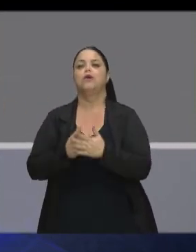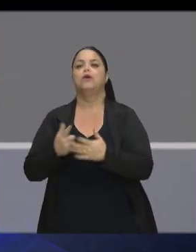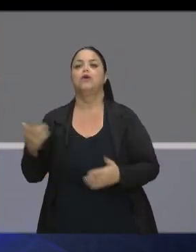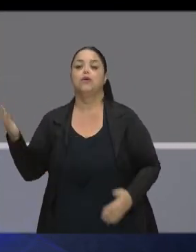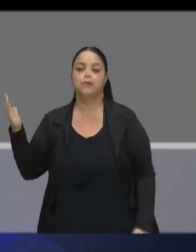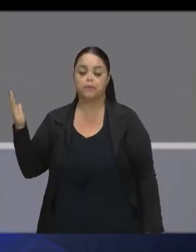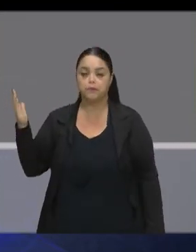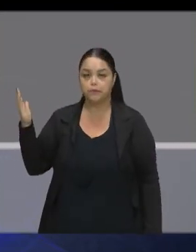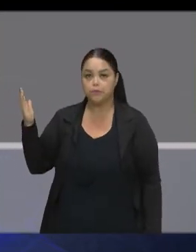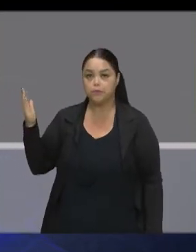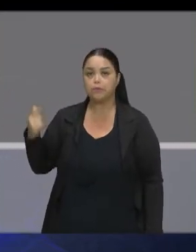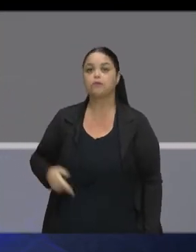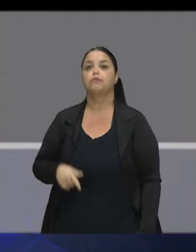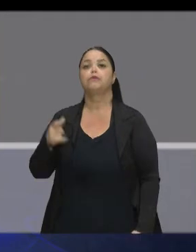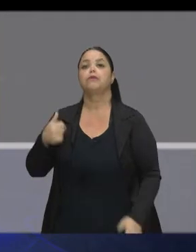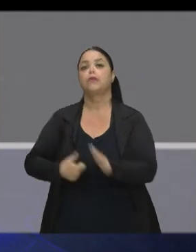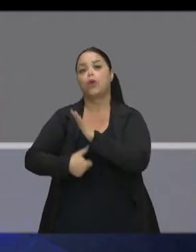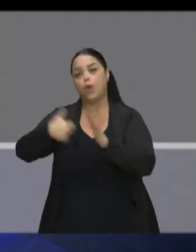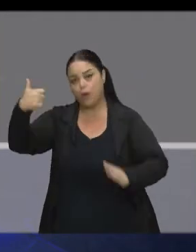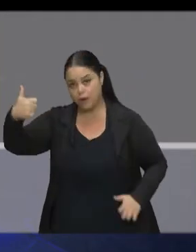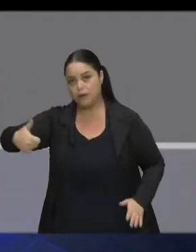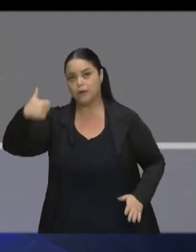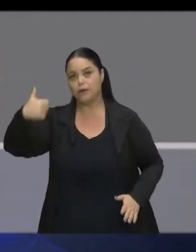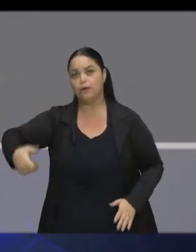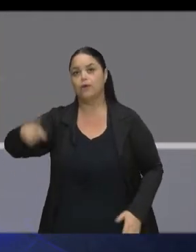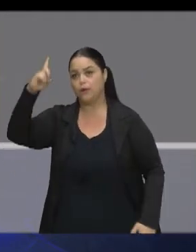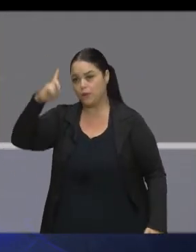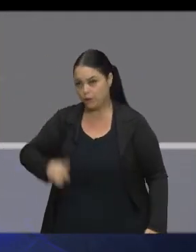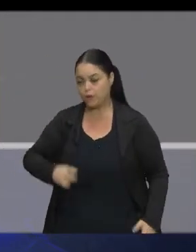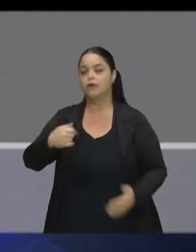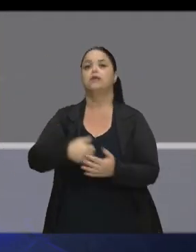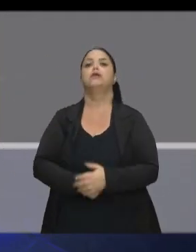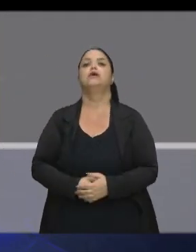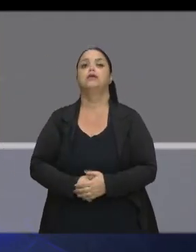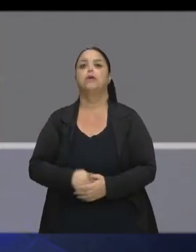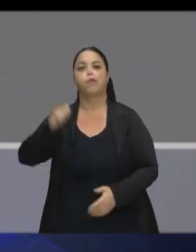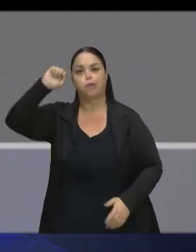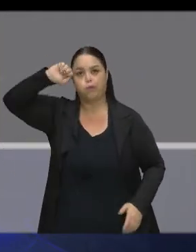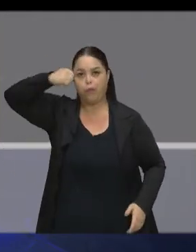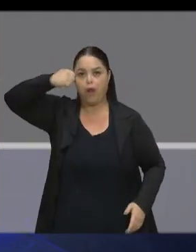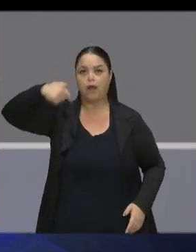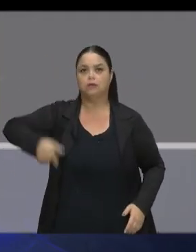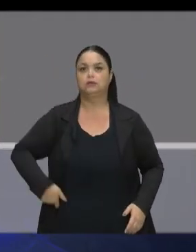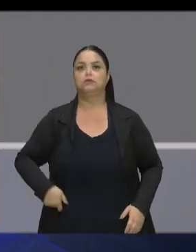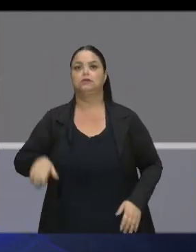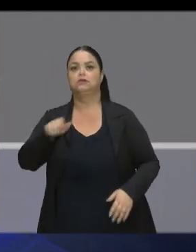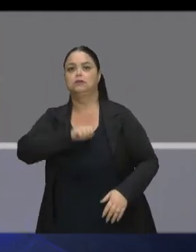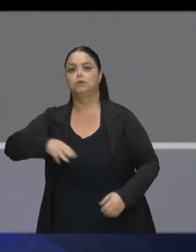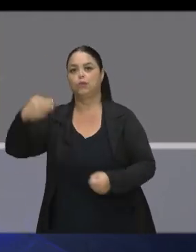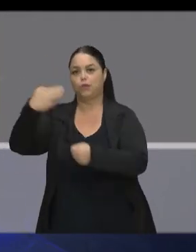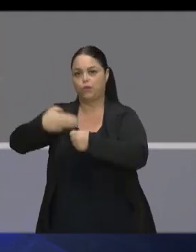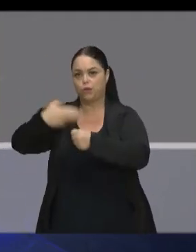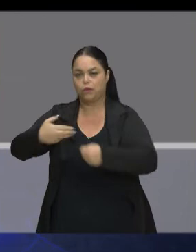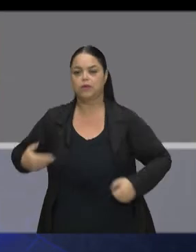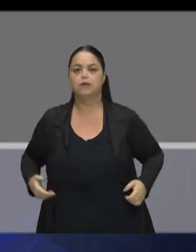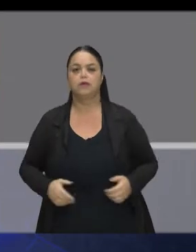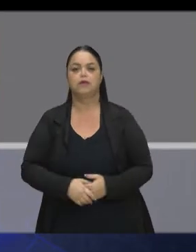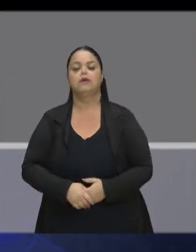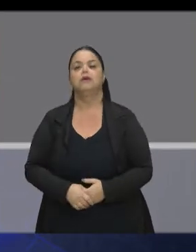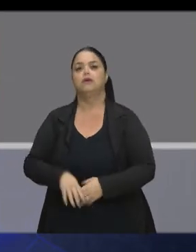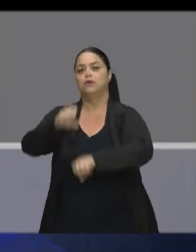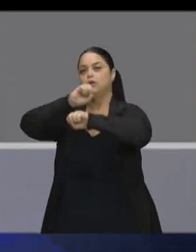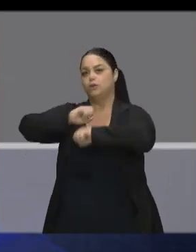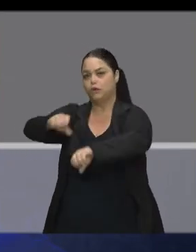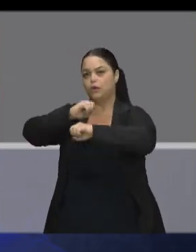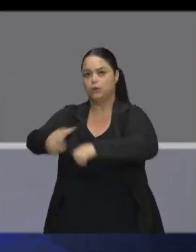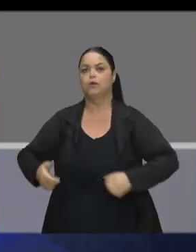Lopes foi a primeira diretora negra da rede municipal de ensino aqui